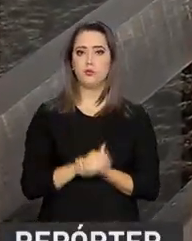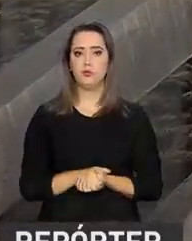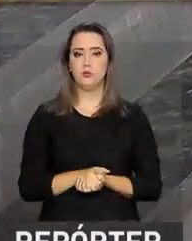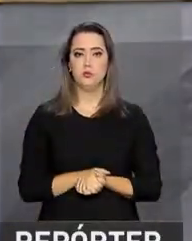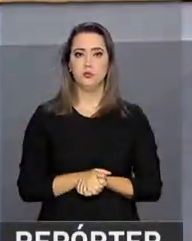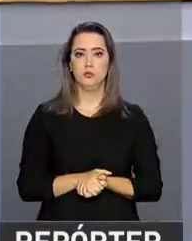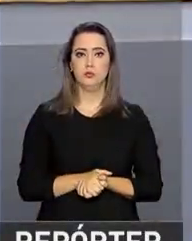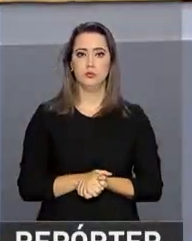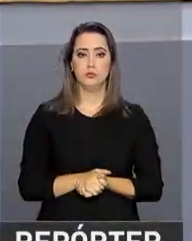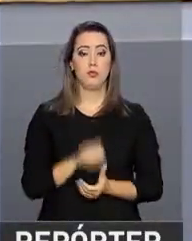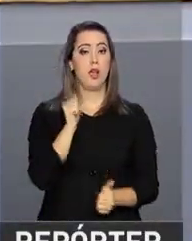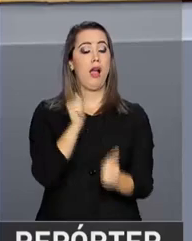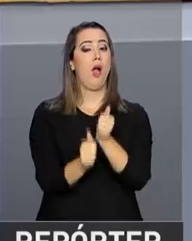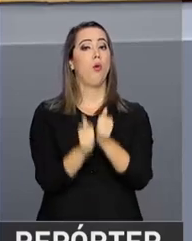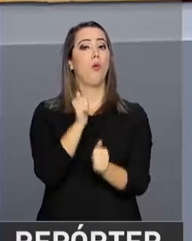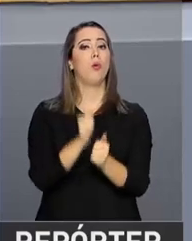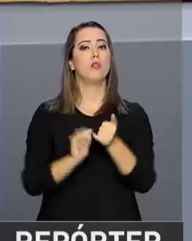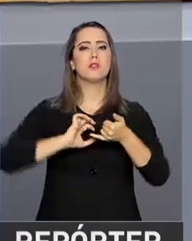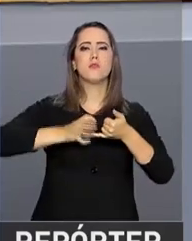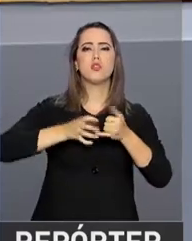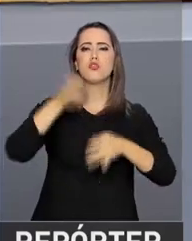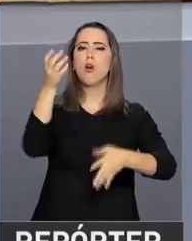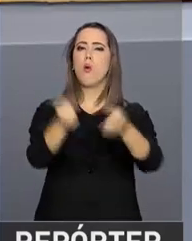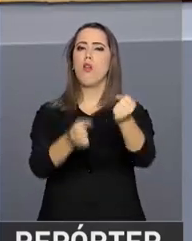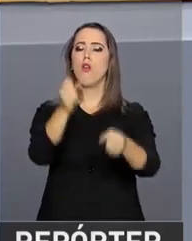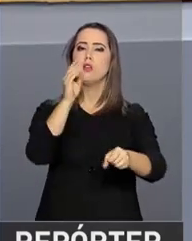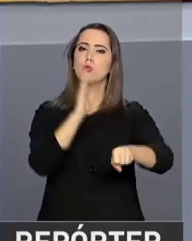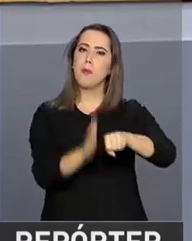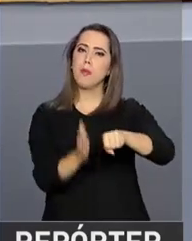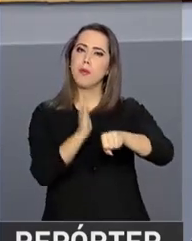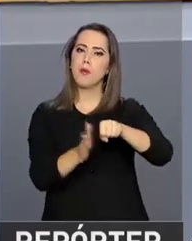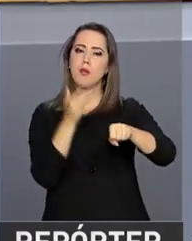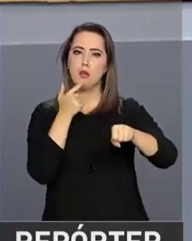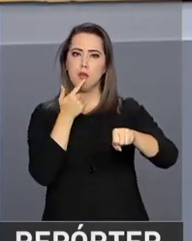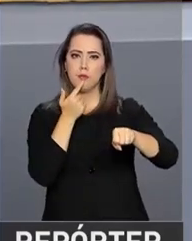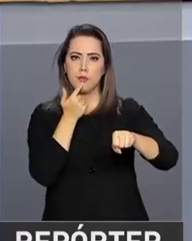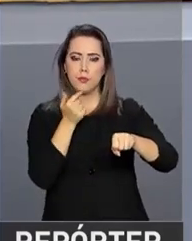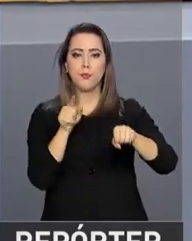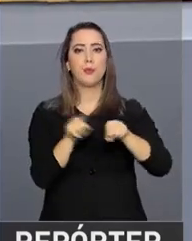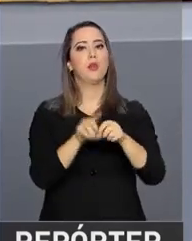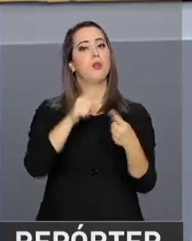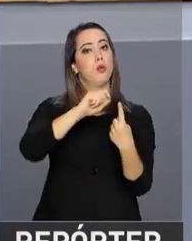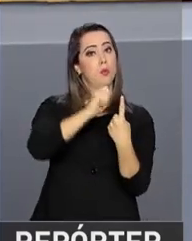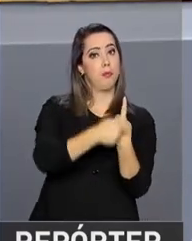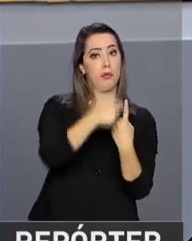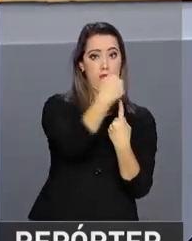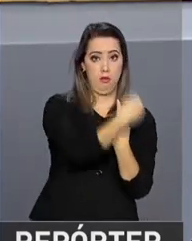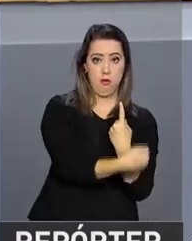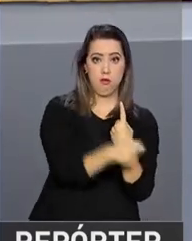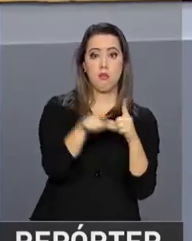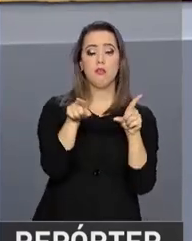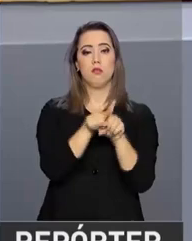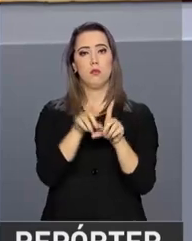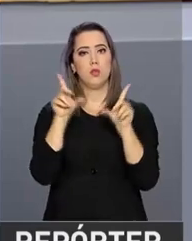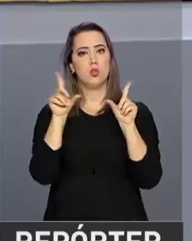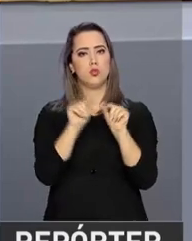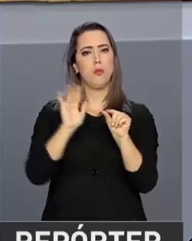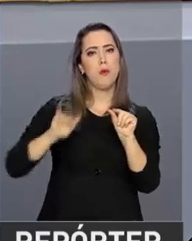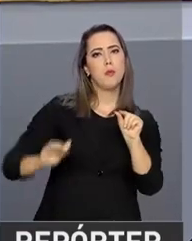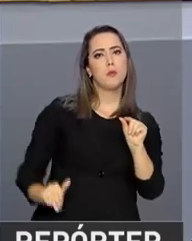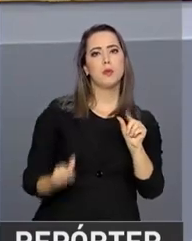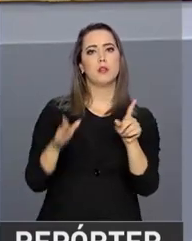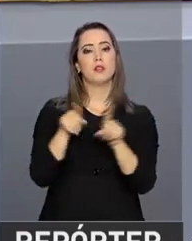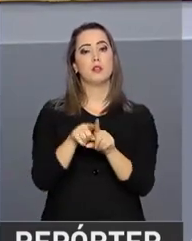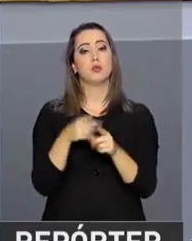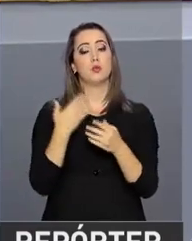e arroz feijão leite tomate banana estão entre os produtos com direito a desconto nas parcelas de dezembro